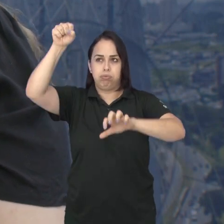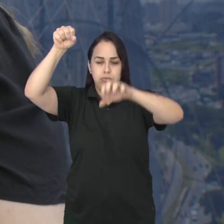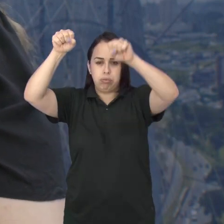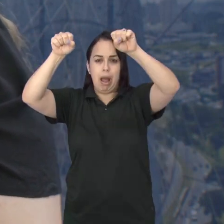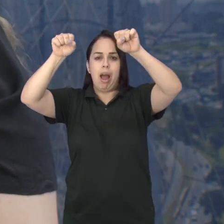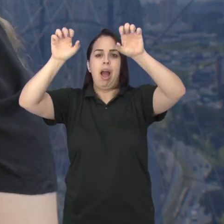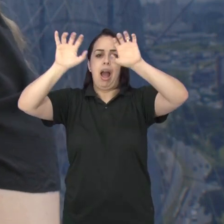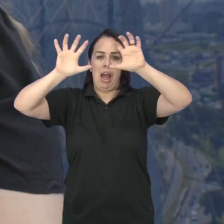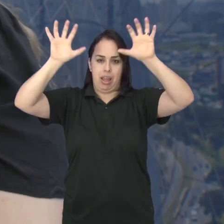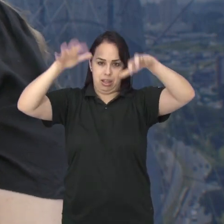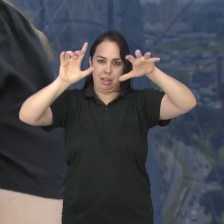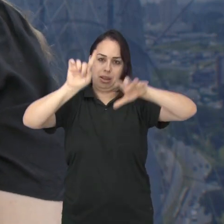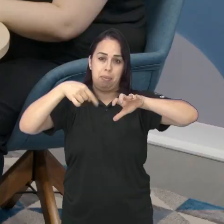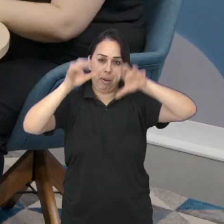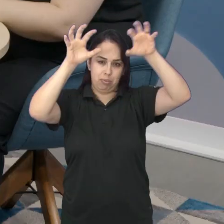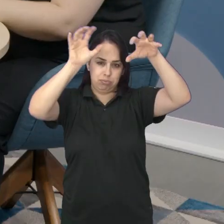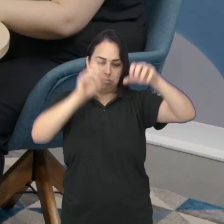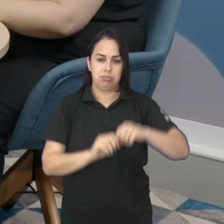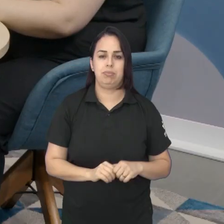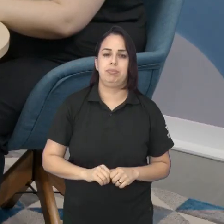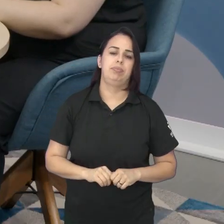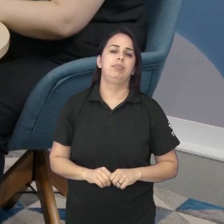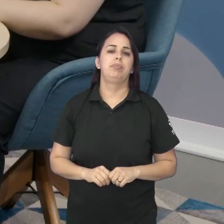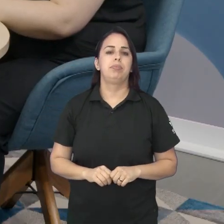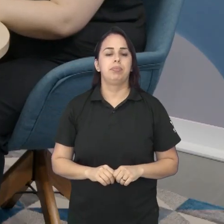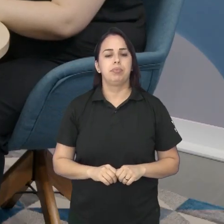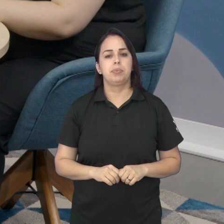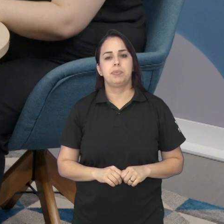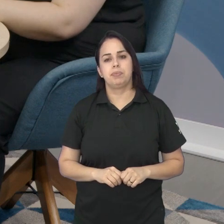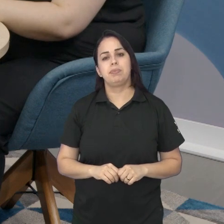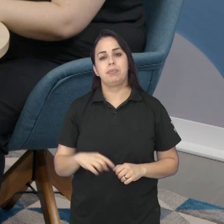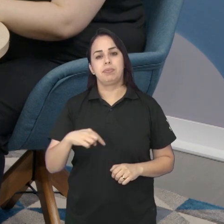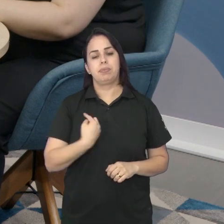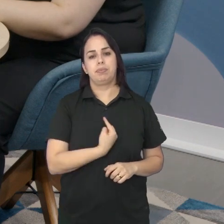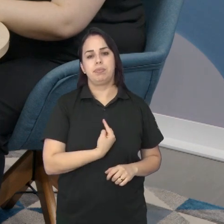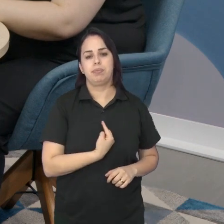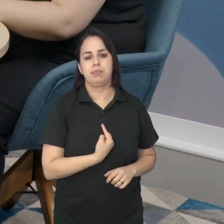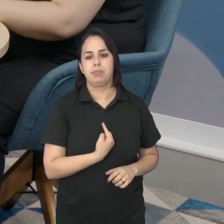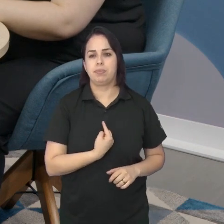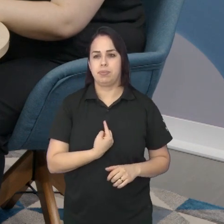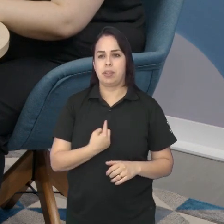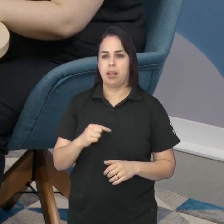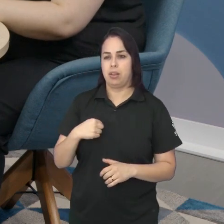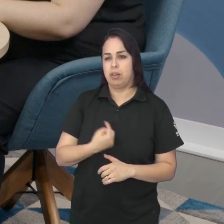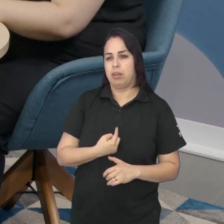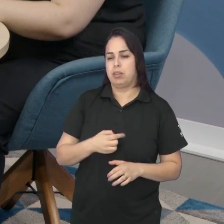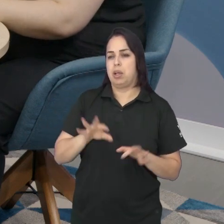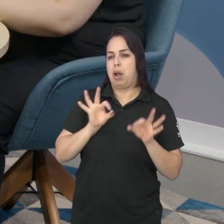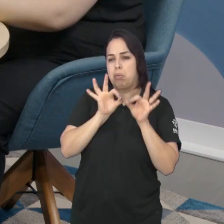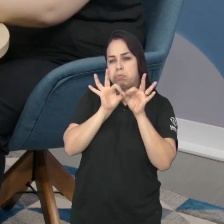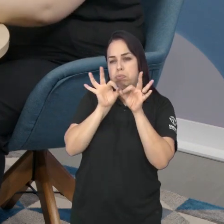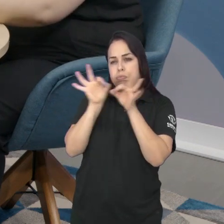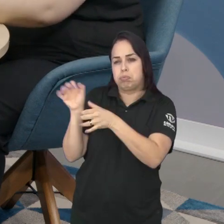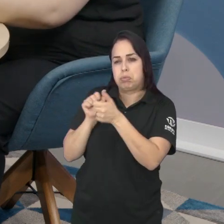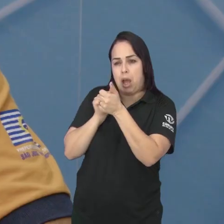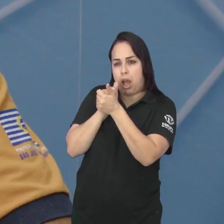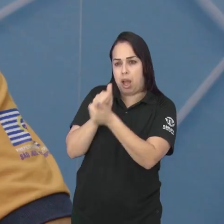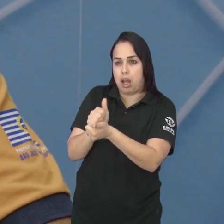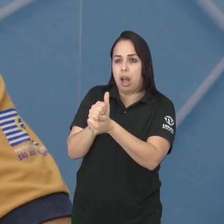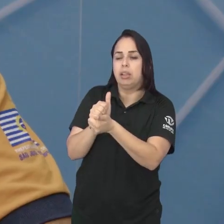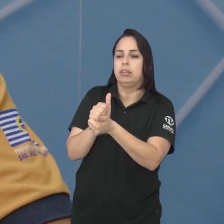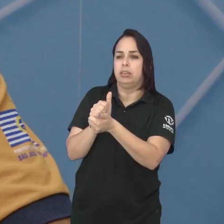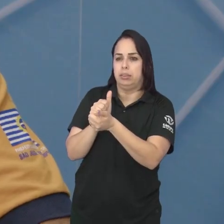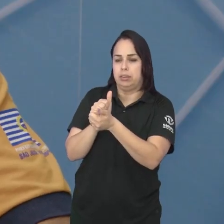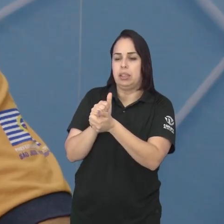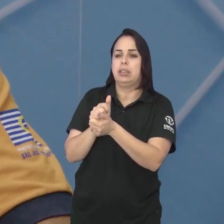pouquinho de trabalho aí. José Benedito. A gente faz, né, esse acompanhamento, né, todas